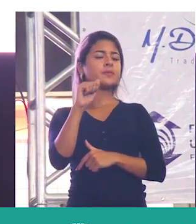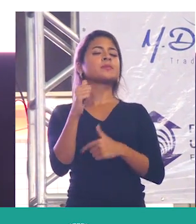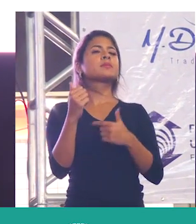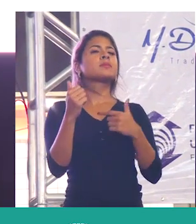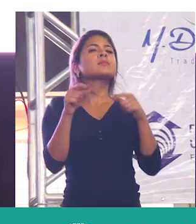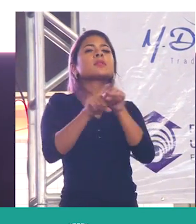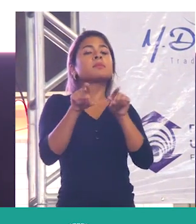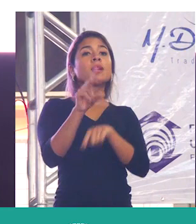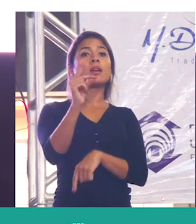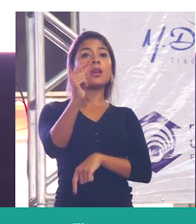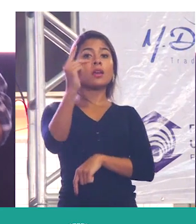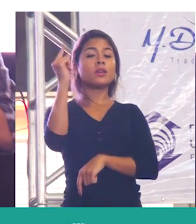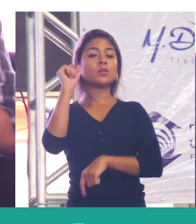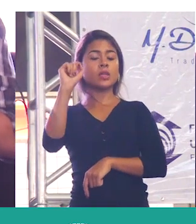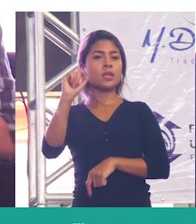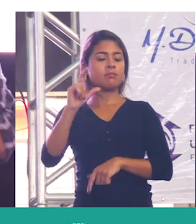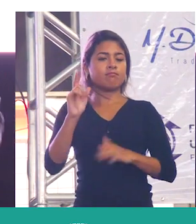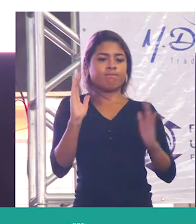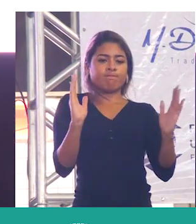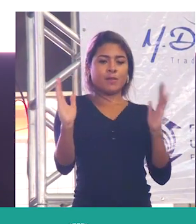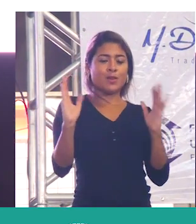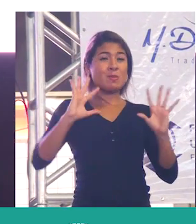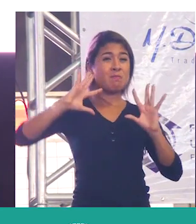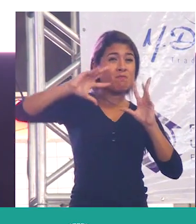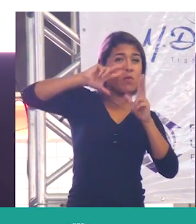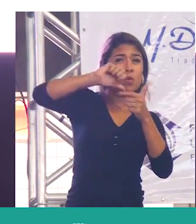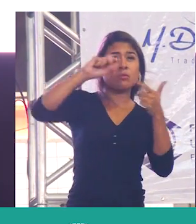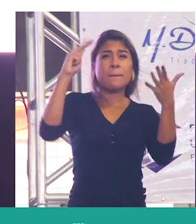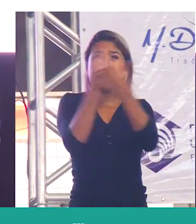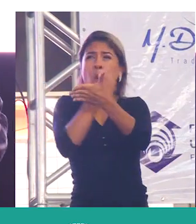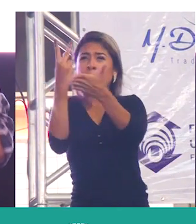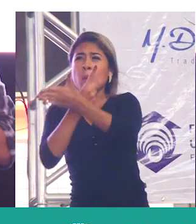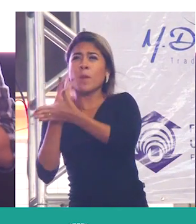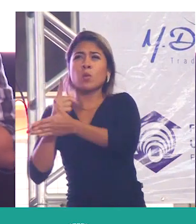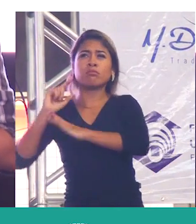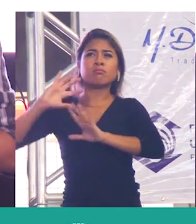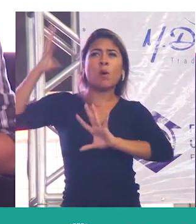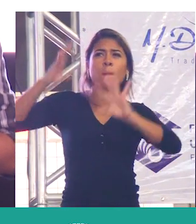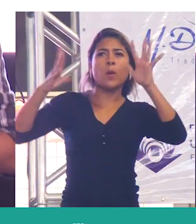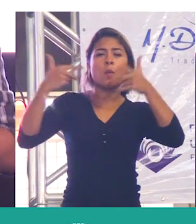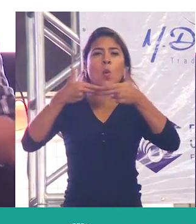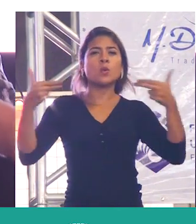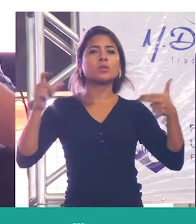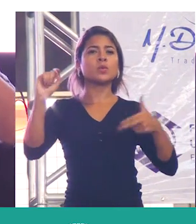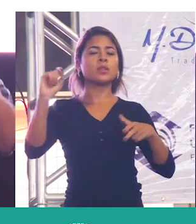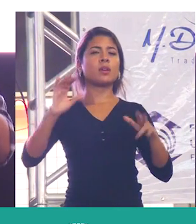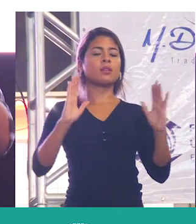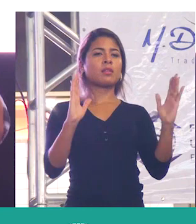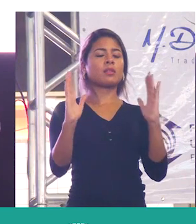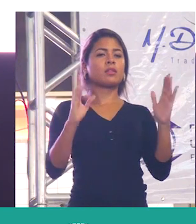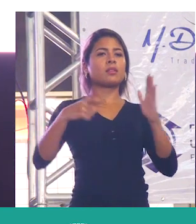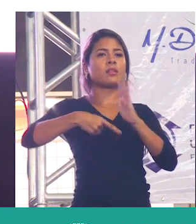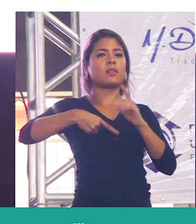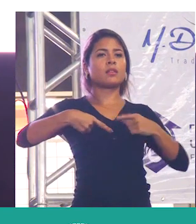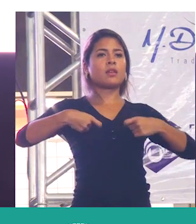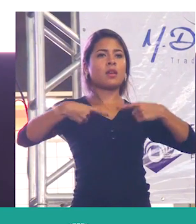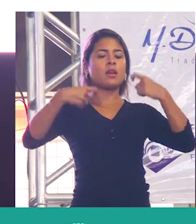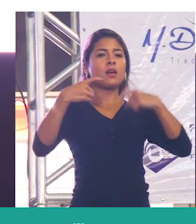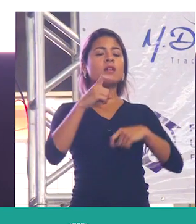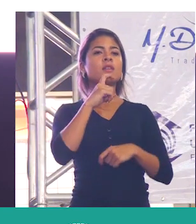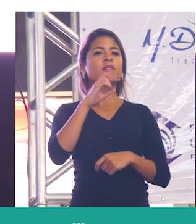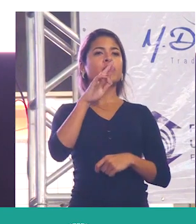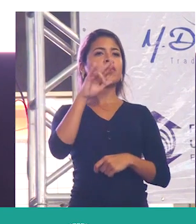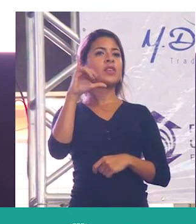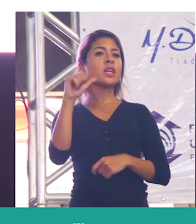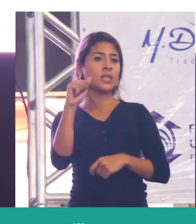famosa Guerra Fria. Os Estados Unidos tinham muito medo que o Brasil pudesse